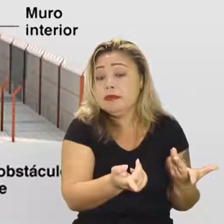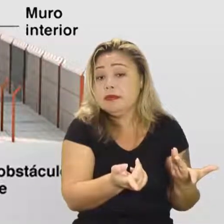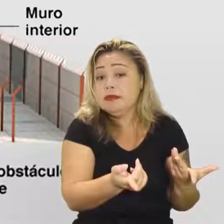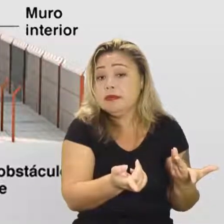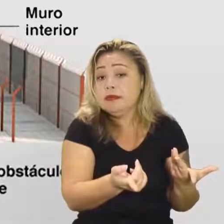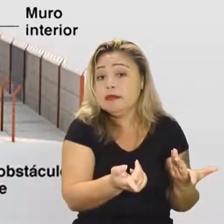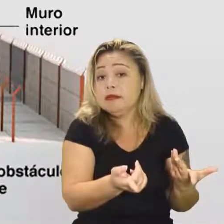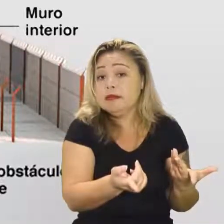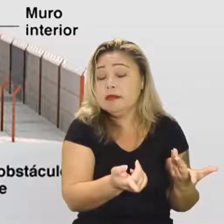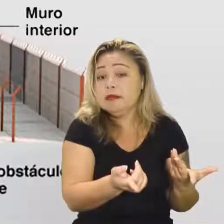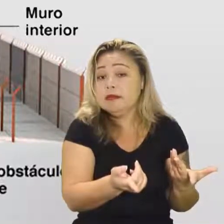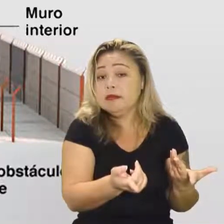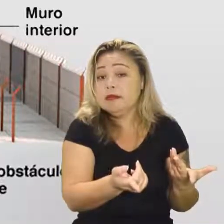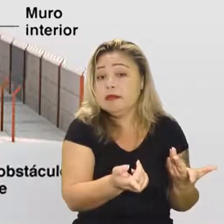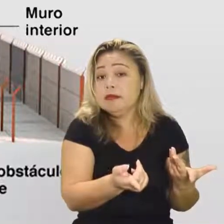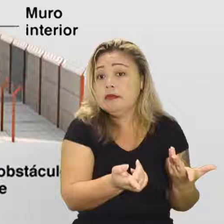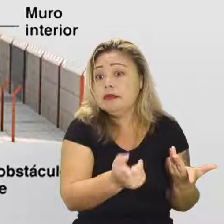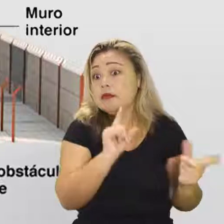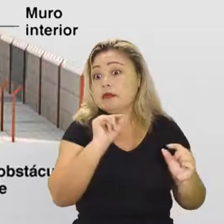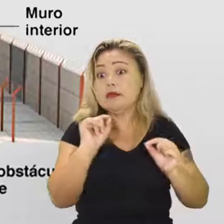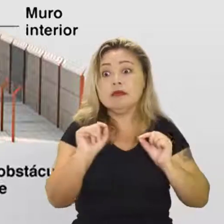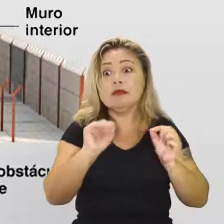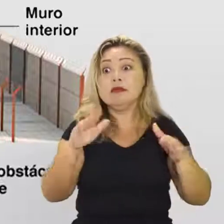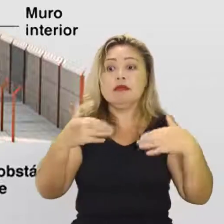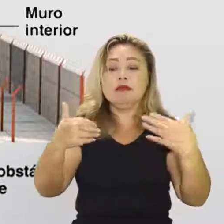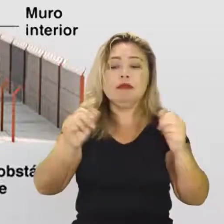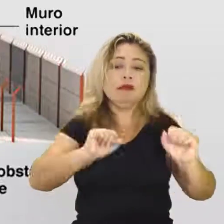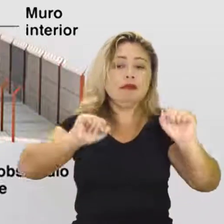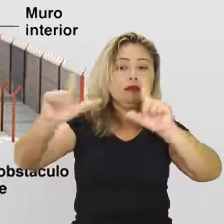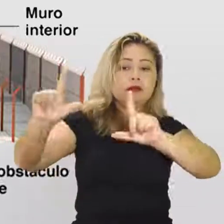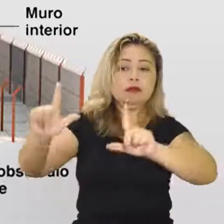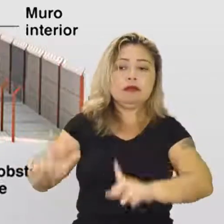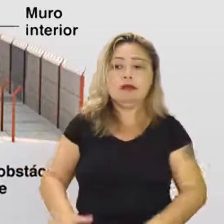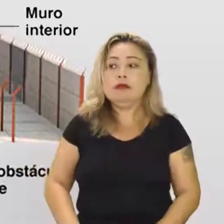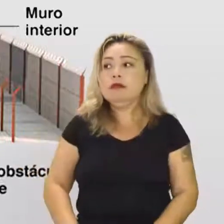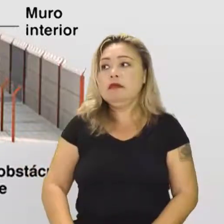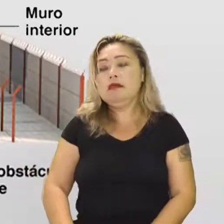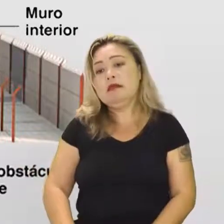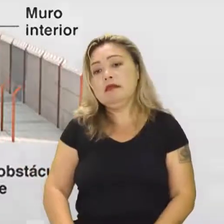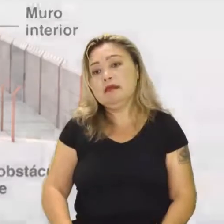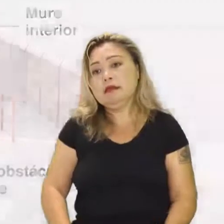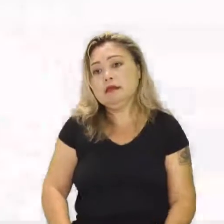Aí, o que se dá para frente? Na tela para vocês.